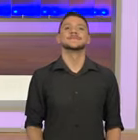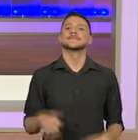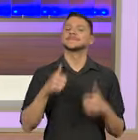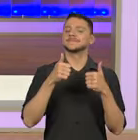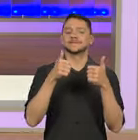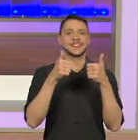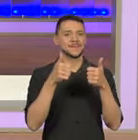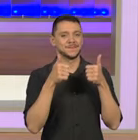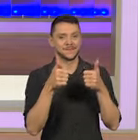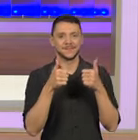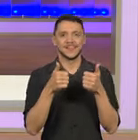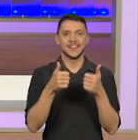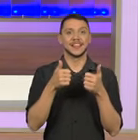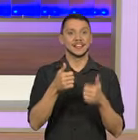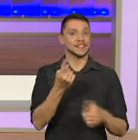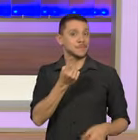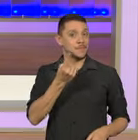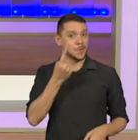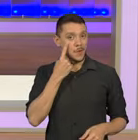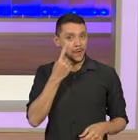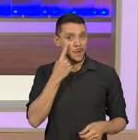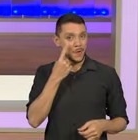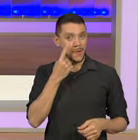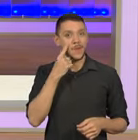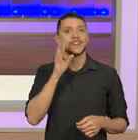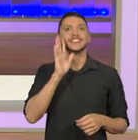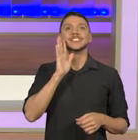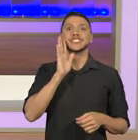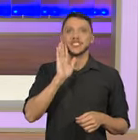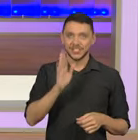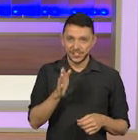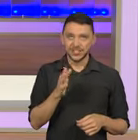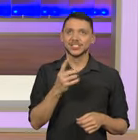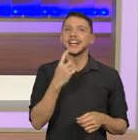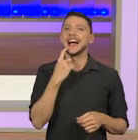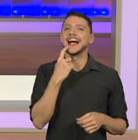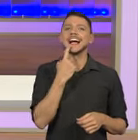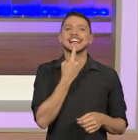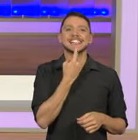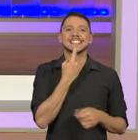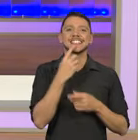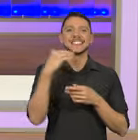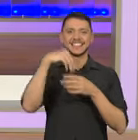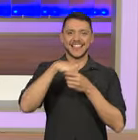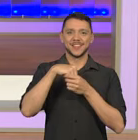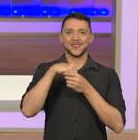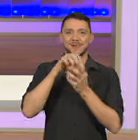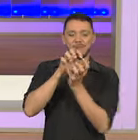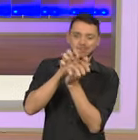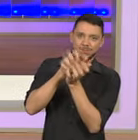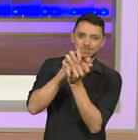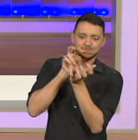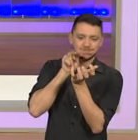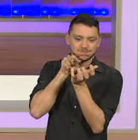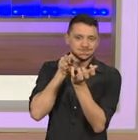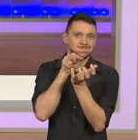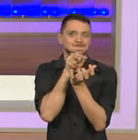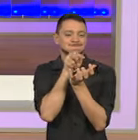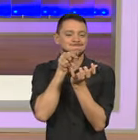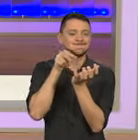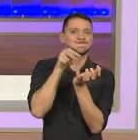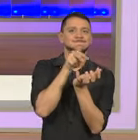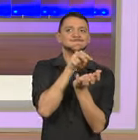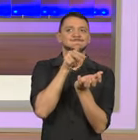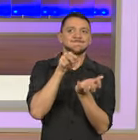Beleza, turma. Então, olha só. Aqui eu já estava dentro da boca para mostrar para vocês, né? Por que eu quis mostrar essa parte? Dá